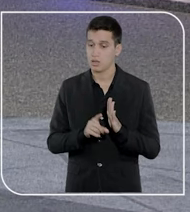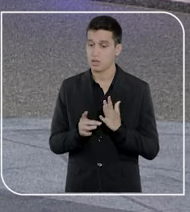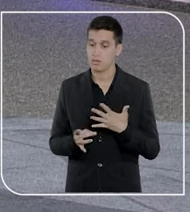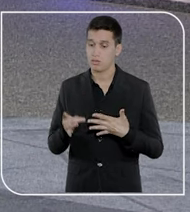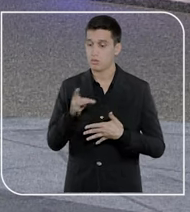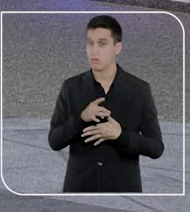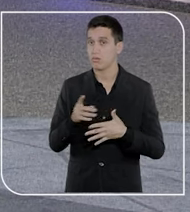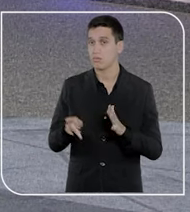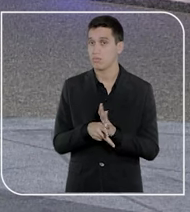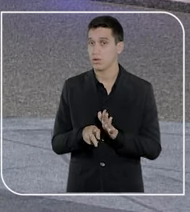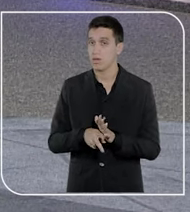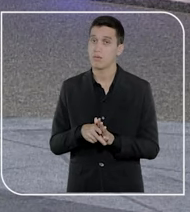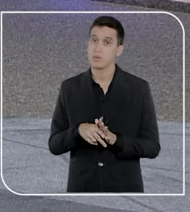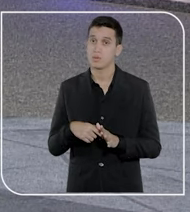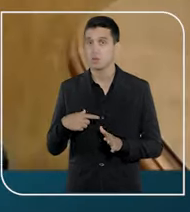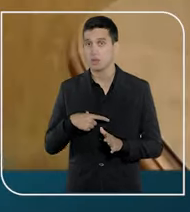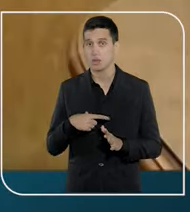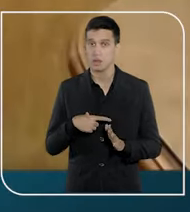um bem?